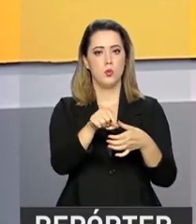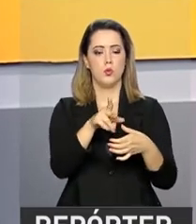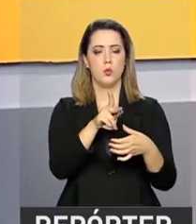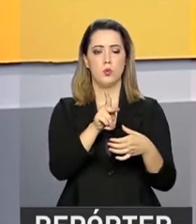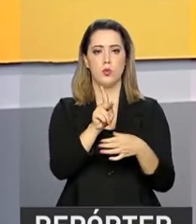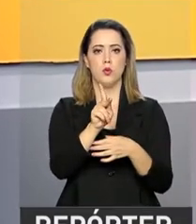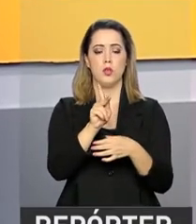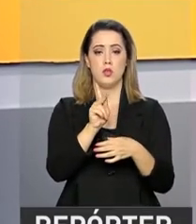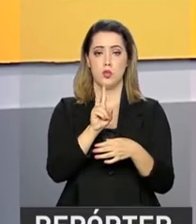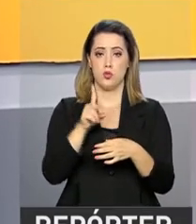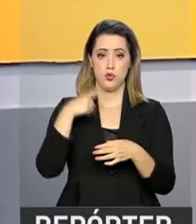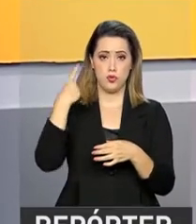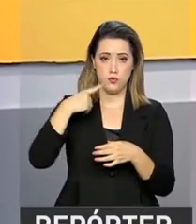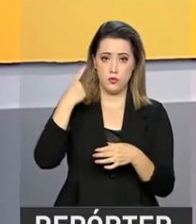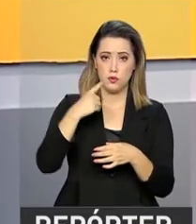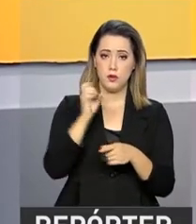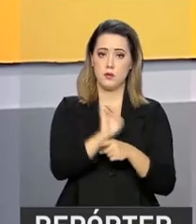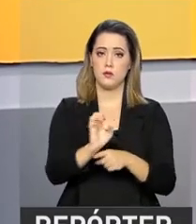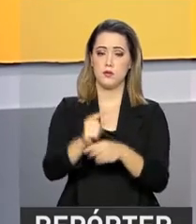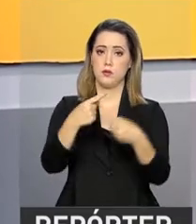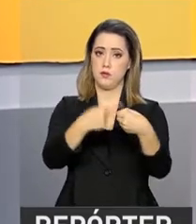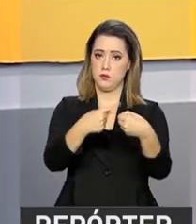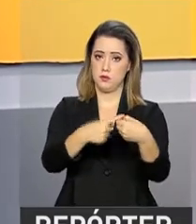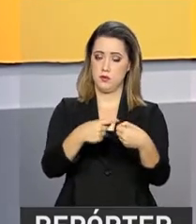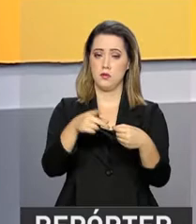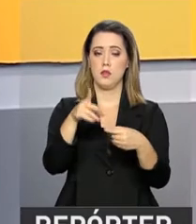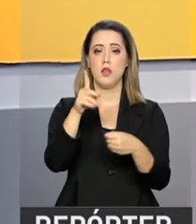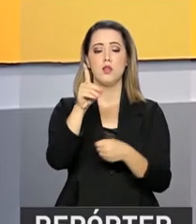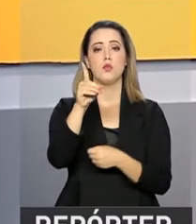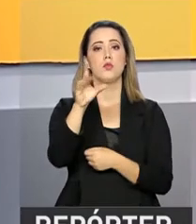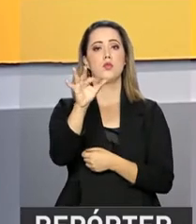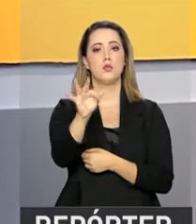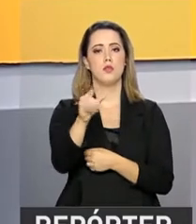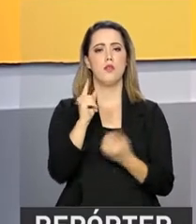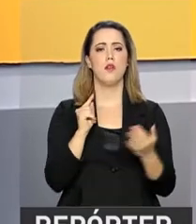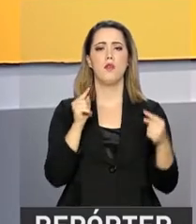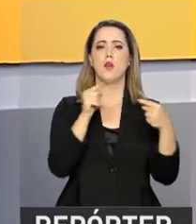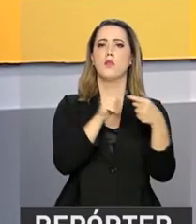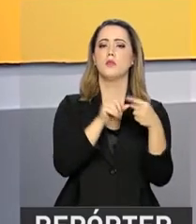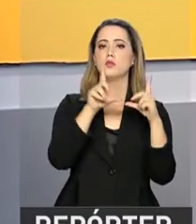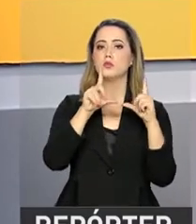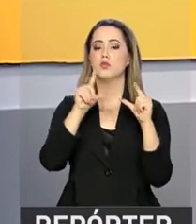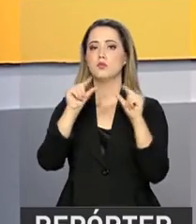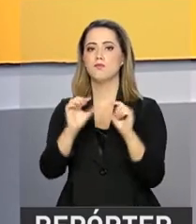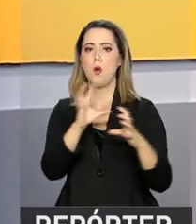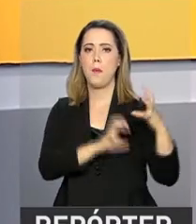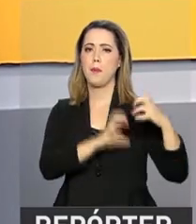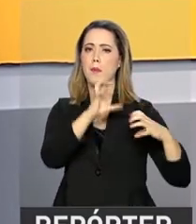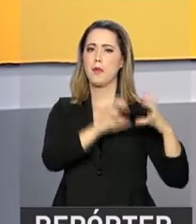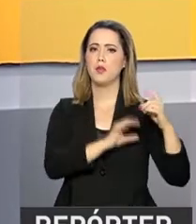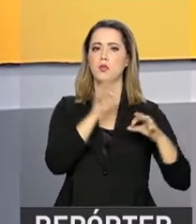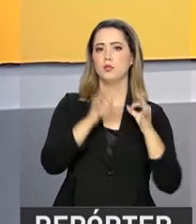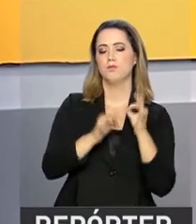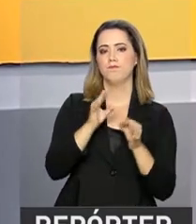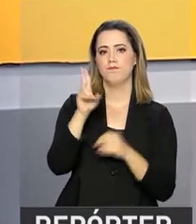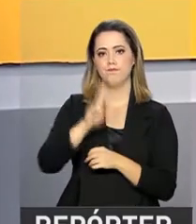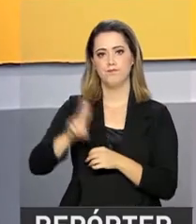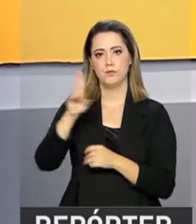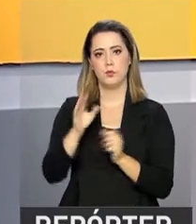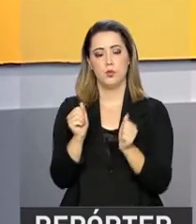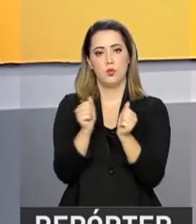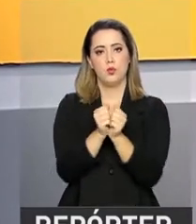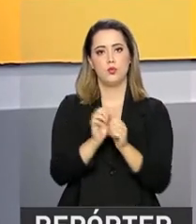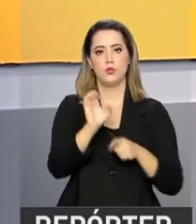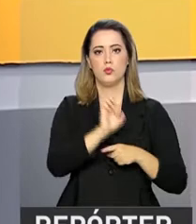estaduais e do distrito federal o objetivo dos convênios é diminuir os conflitos judiciais entre a união e os estados